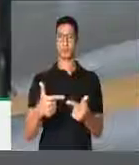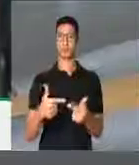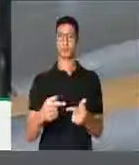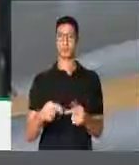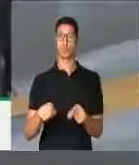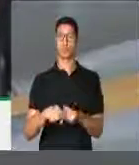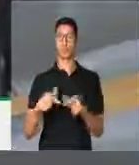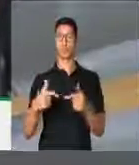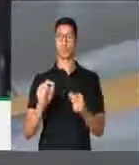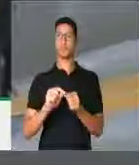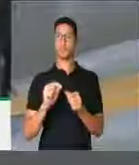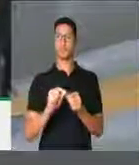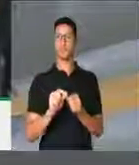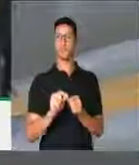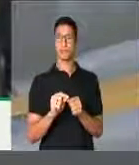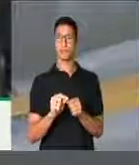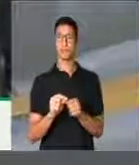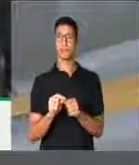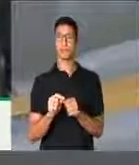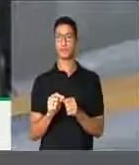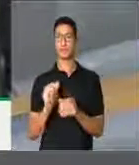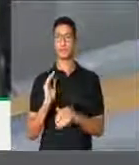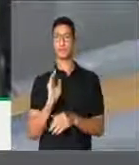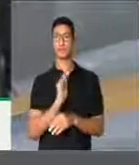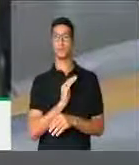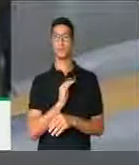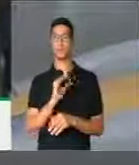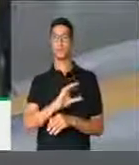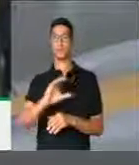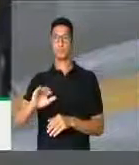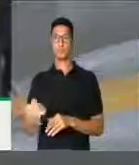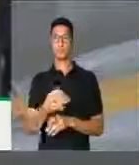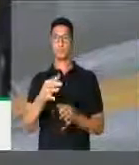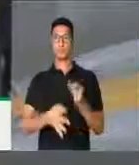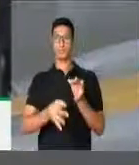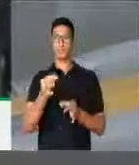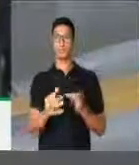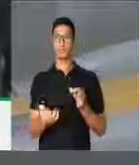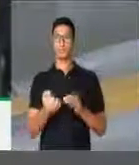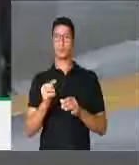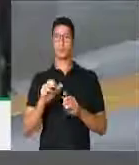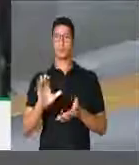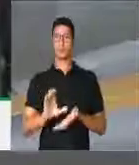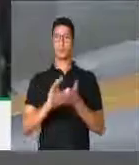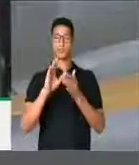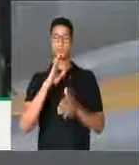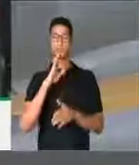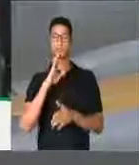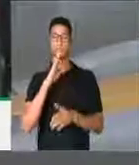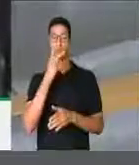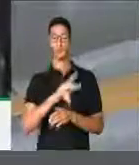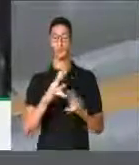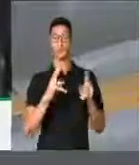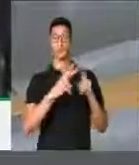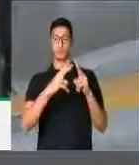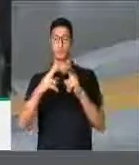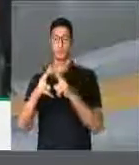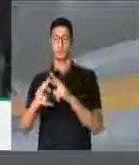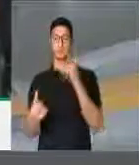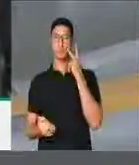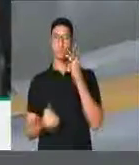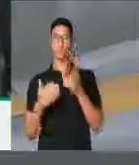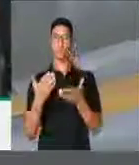que a deputada Laura fez na Comissão de Constituição e Justiça para o convencimento dos seus pares